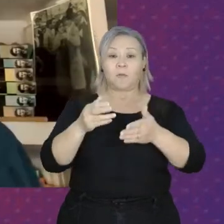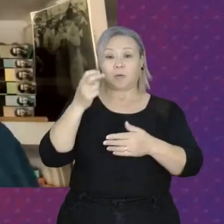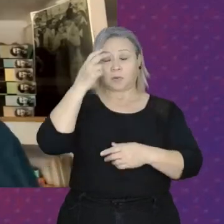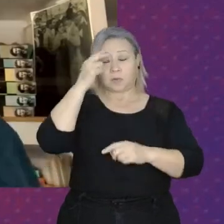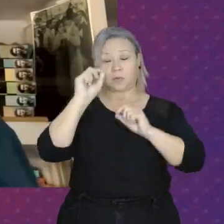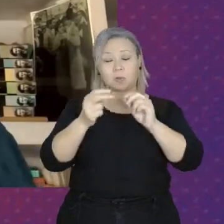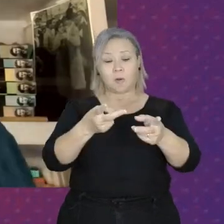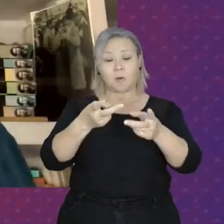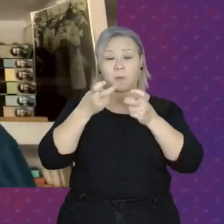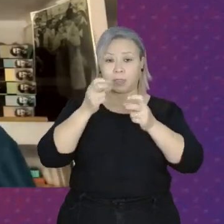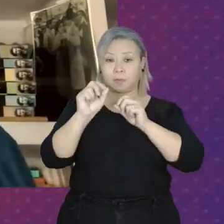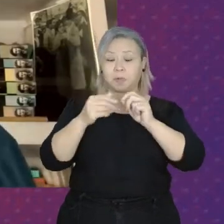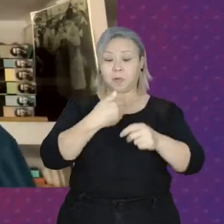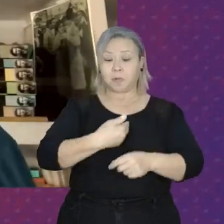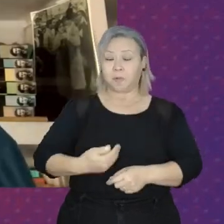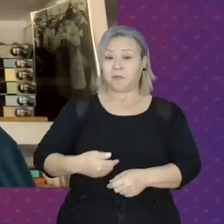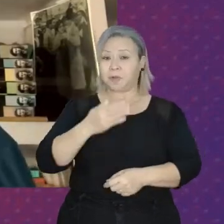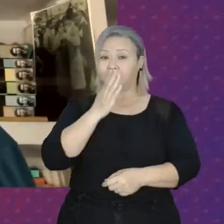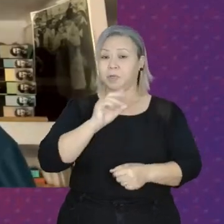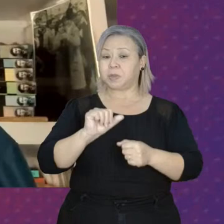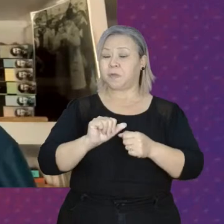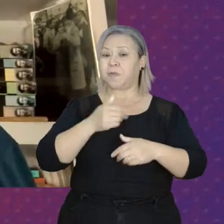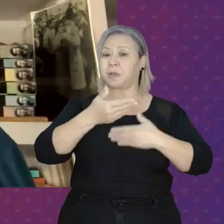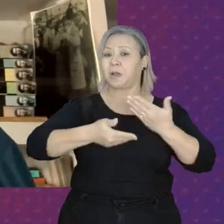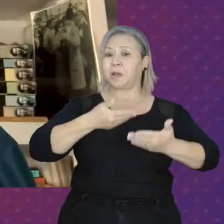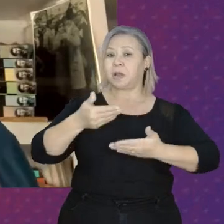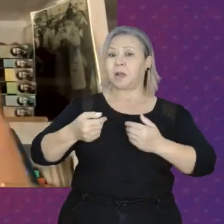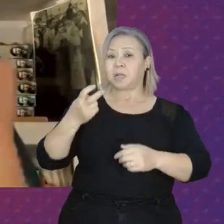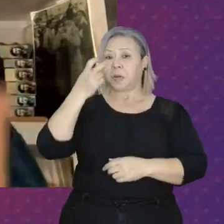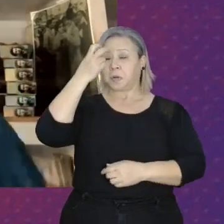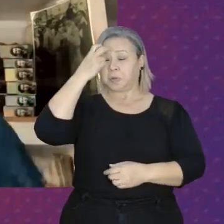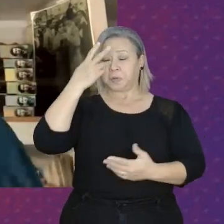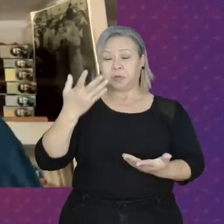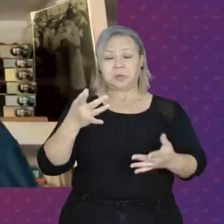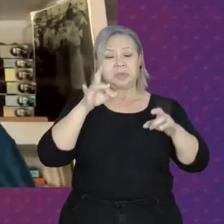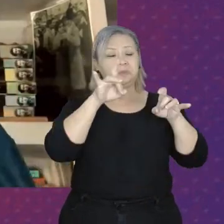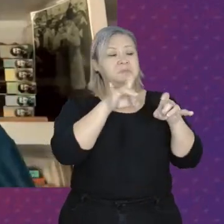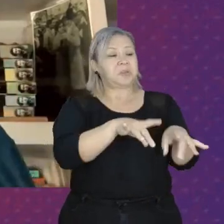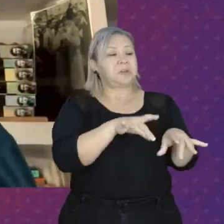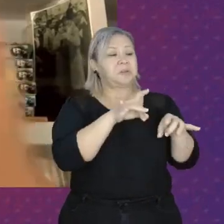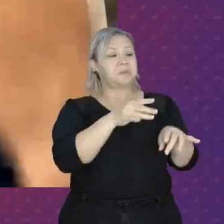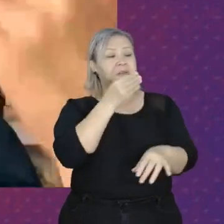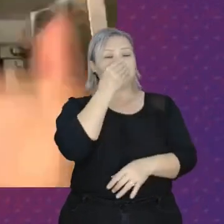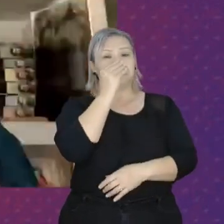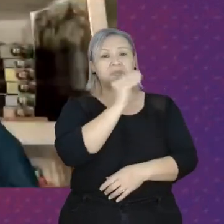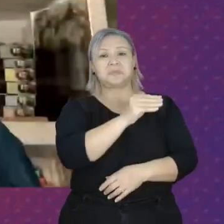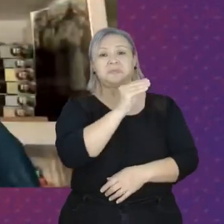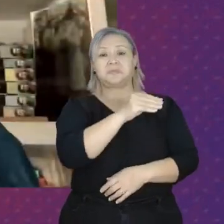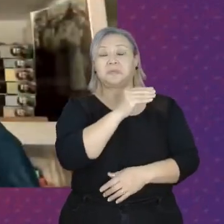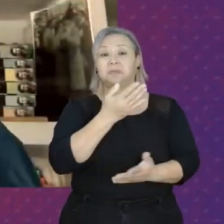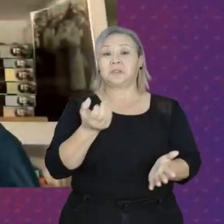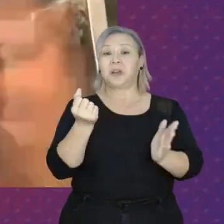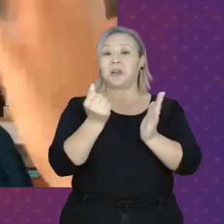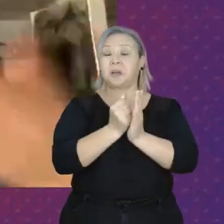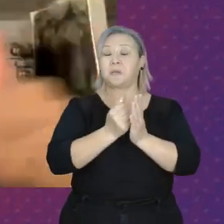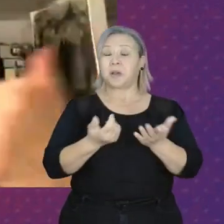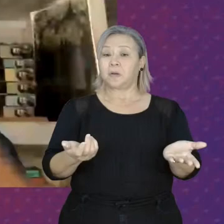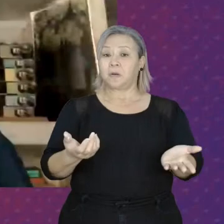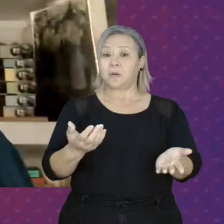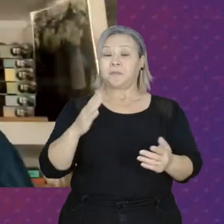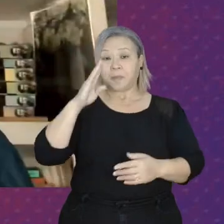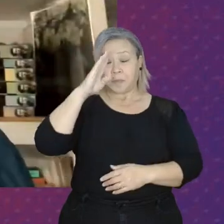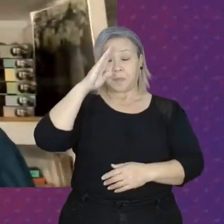do Brasil tem feito em relação à cultura, todo o descaso que marcou, especialmente a situação da pandemia, né,